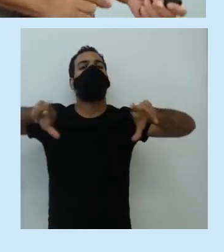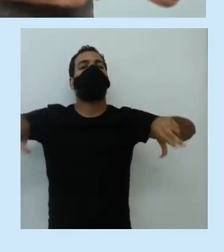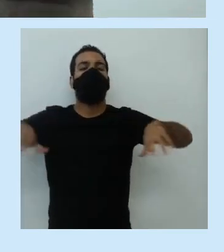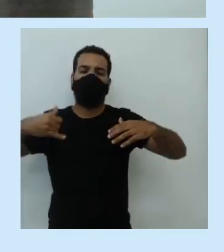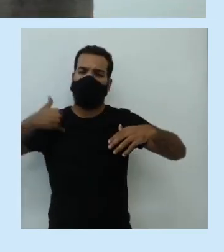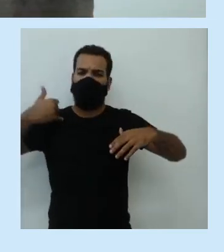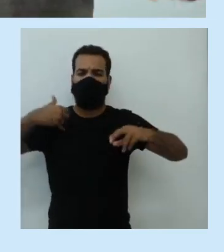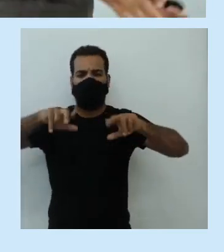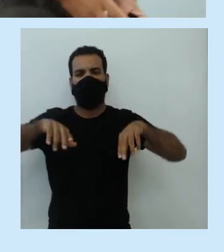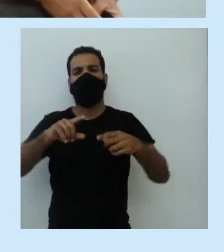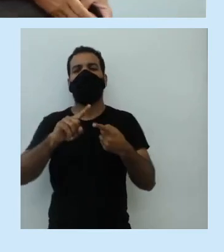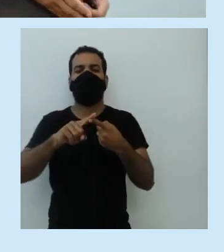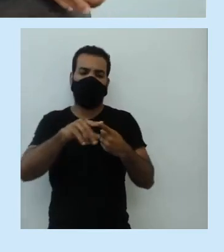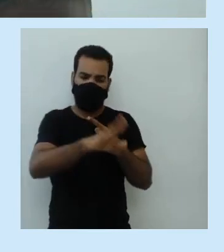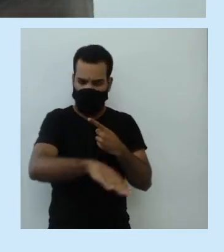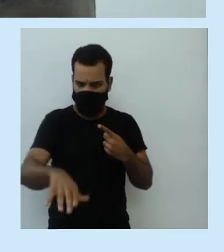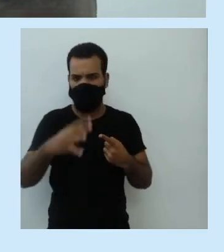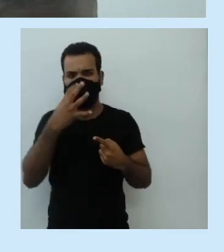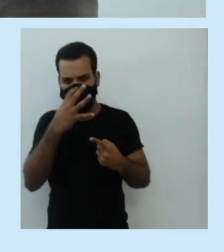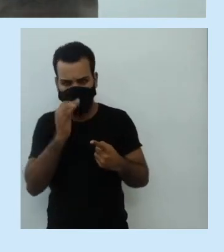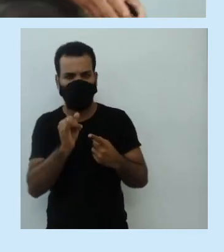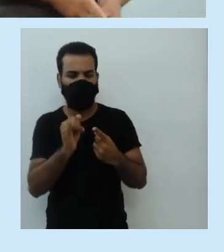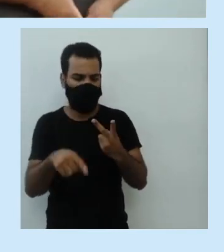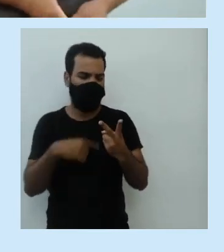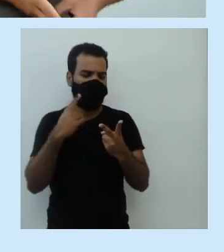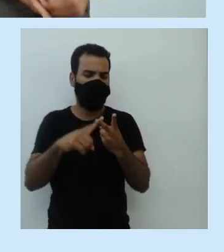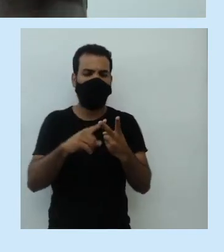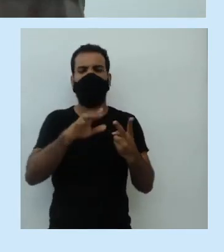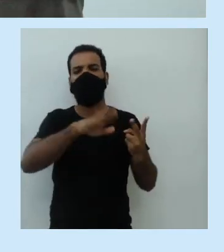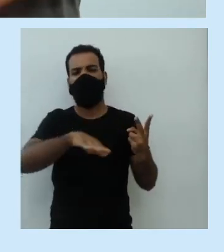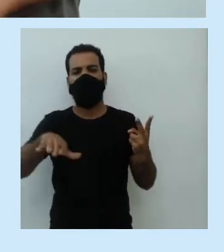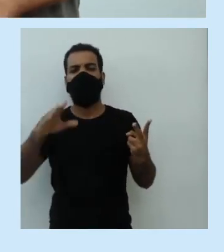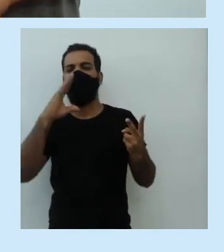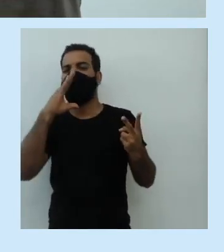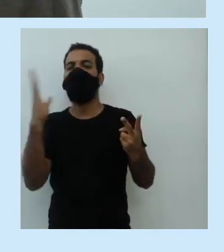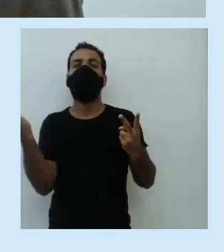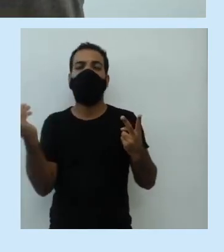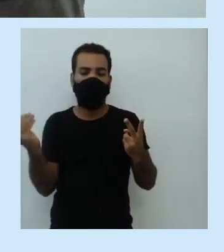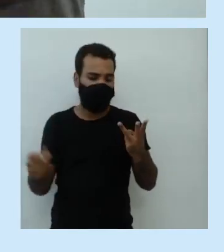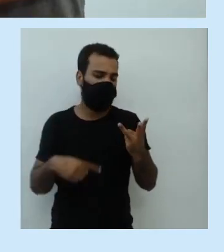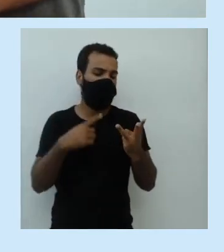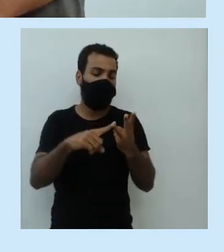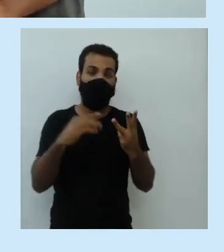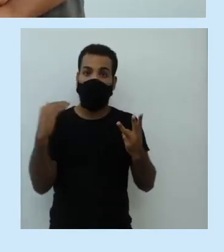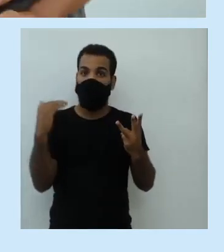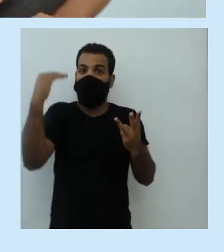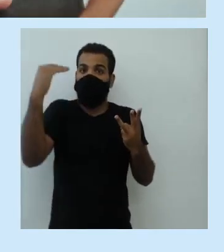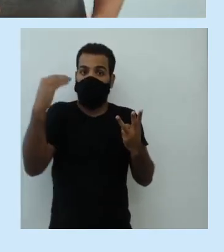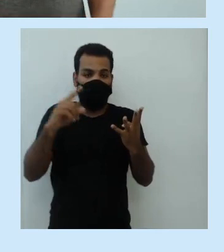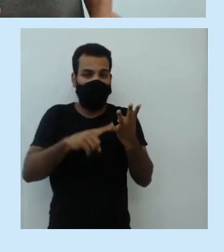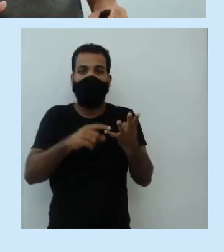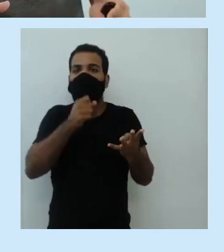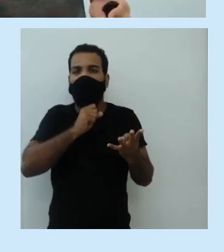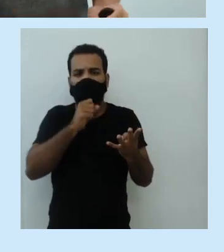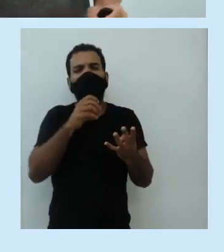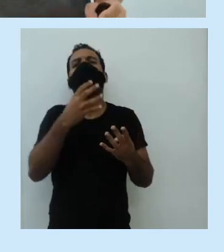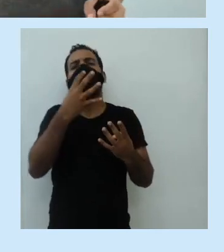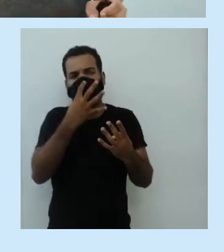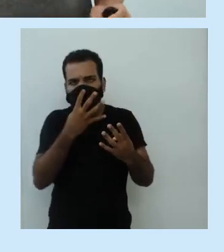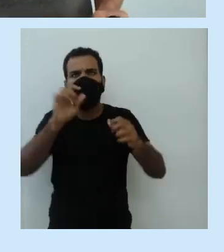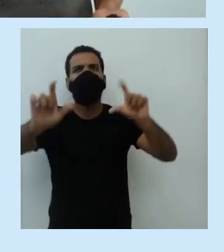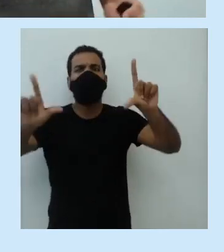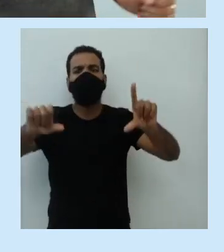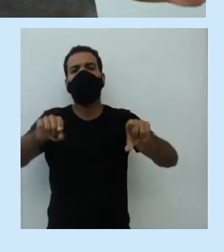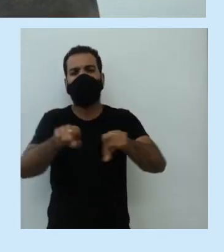Variadas. Crianças, adolescentes, jovens, adultos, não importa a idade. Estamos vivendo